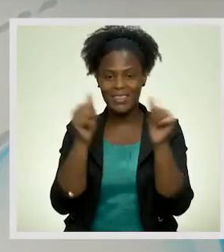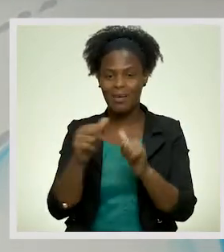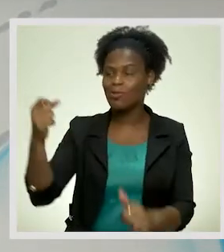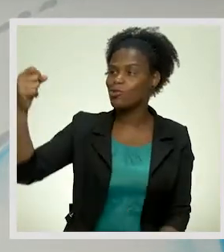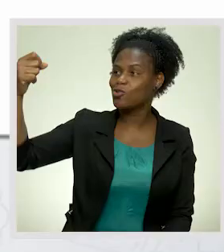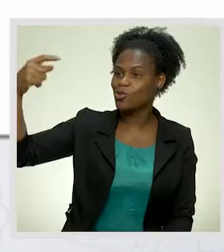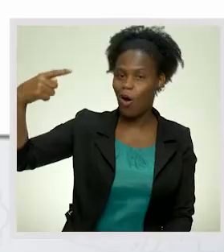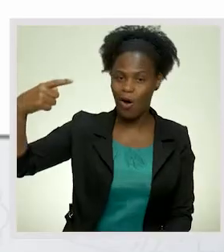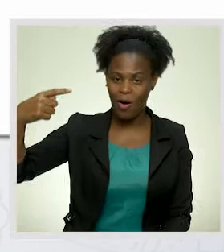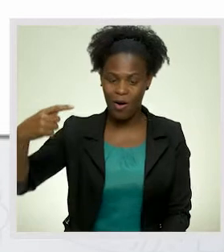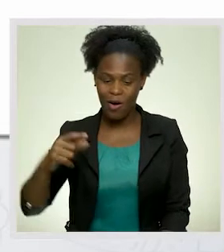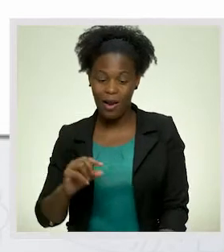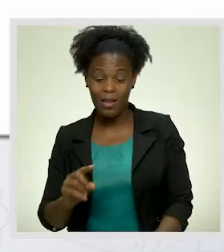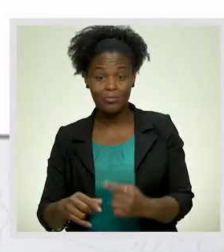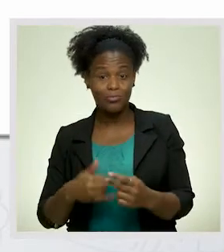solar. Para além